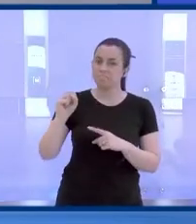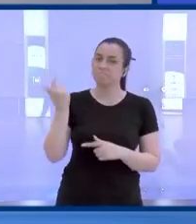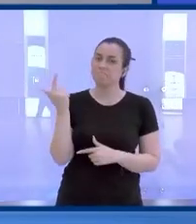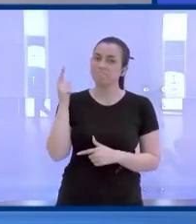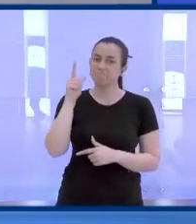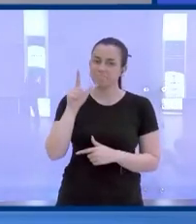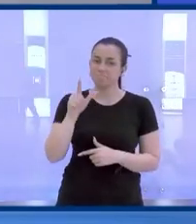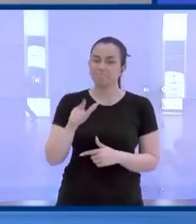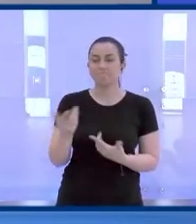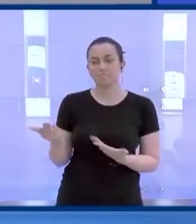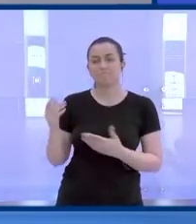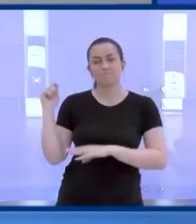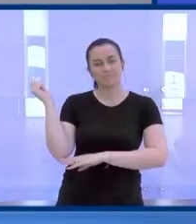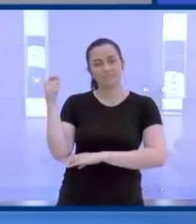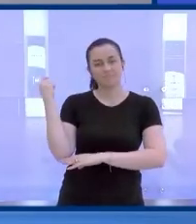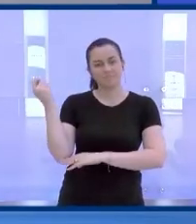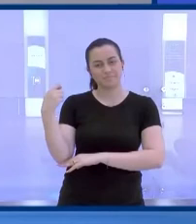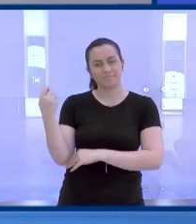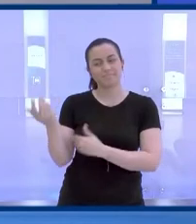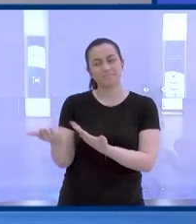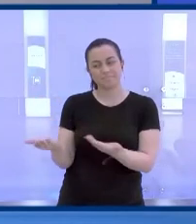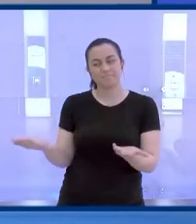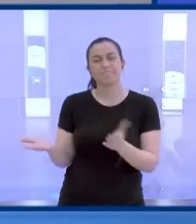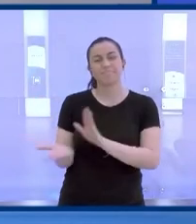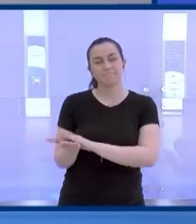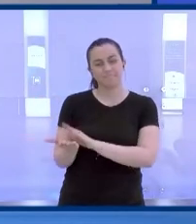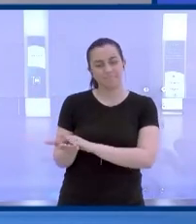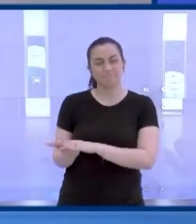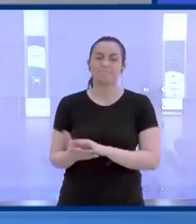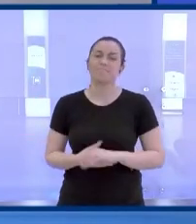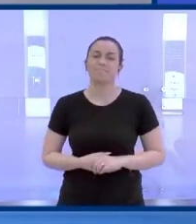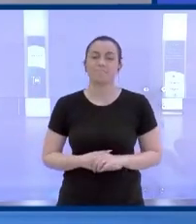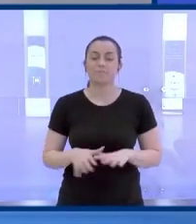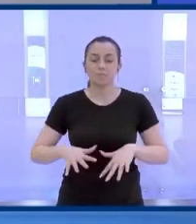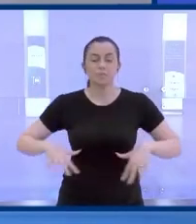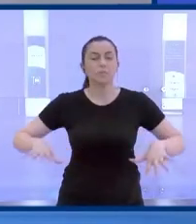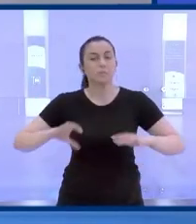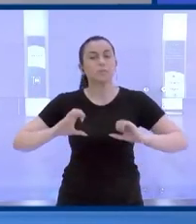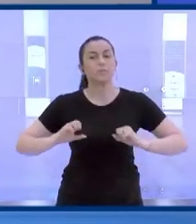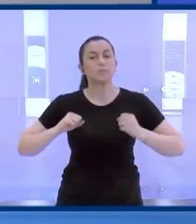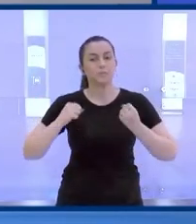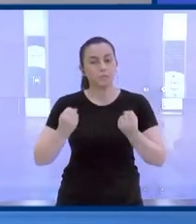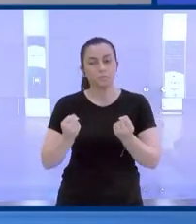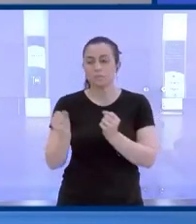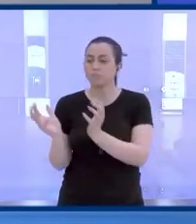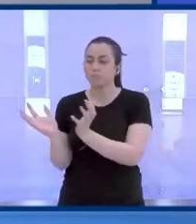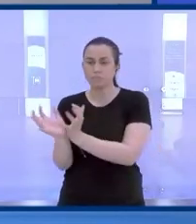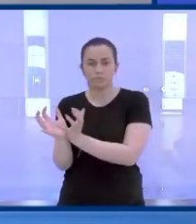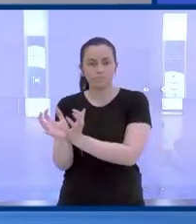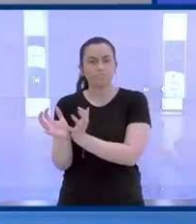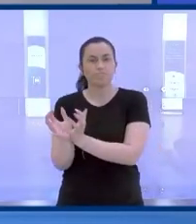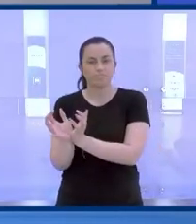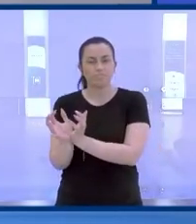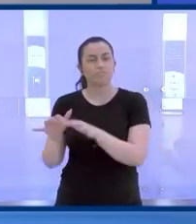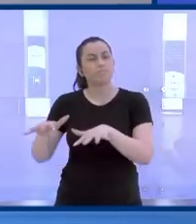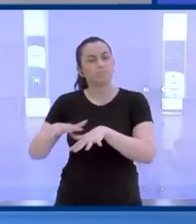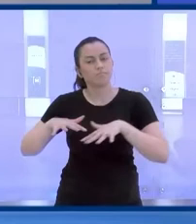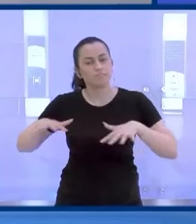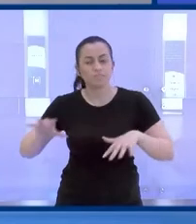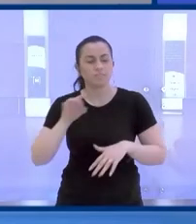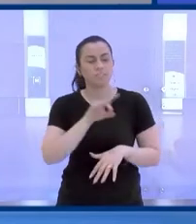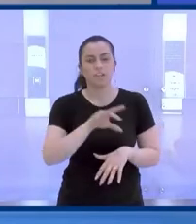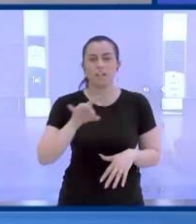o povo gaúcho. Todo esforço feito pelo povo gaúcho, todo e